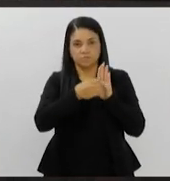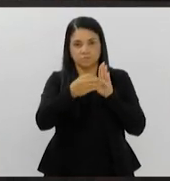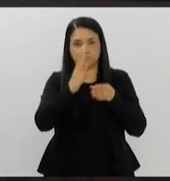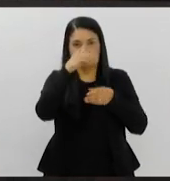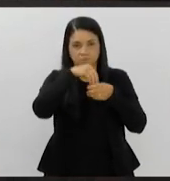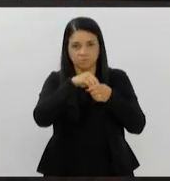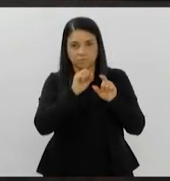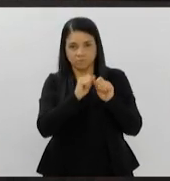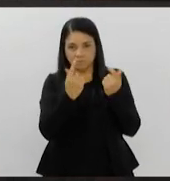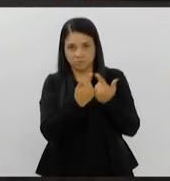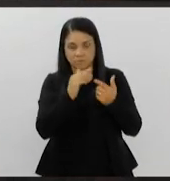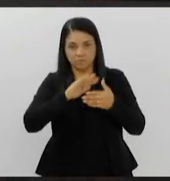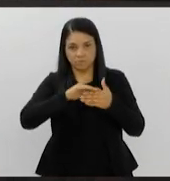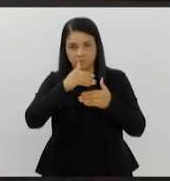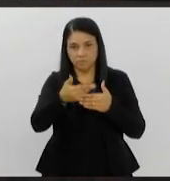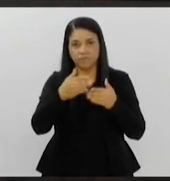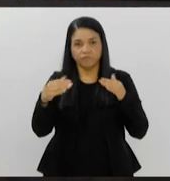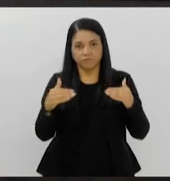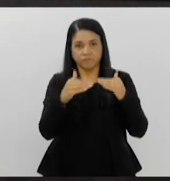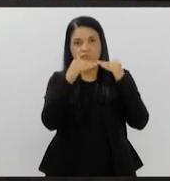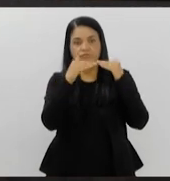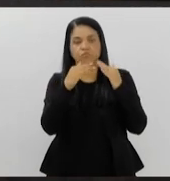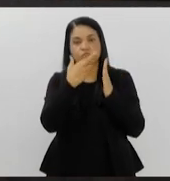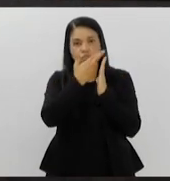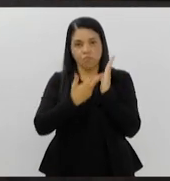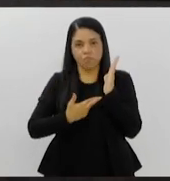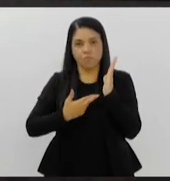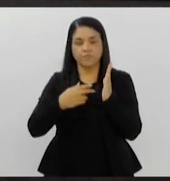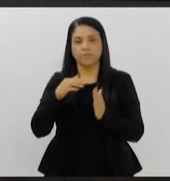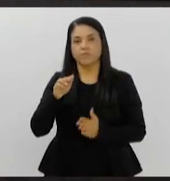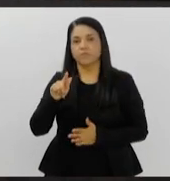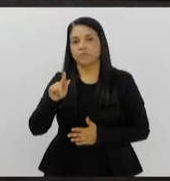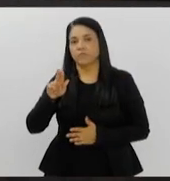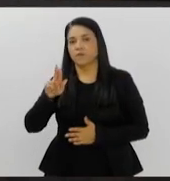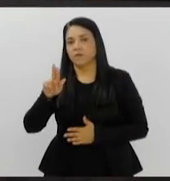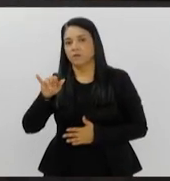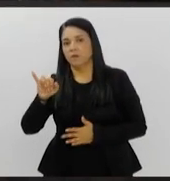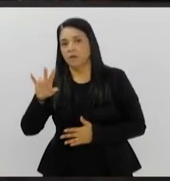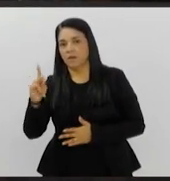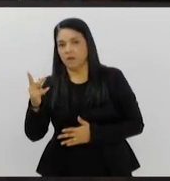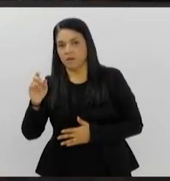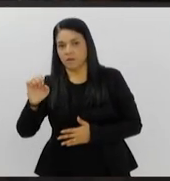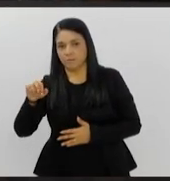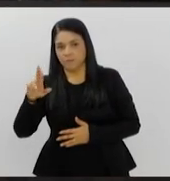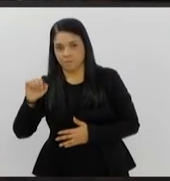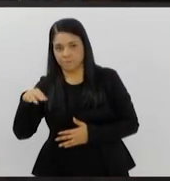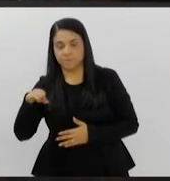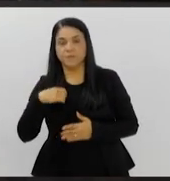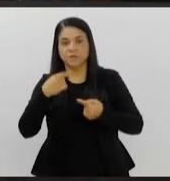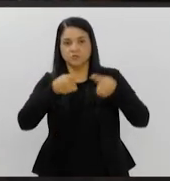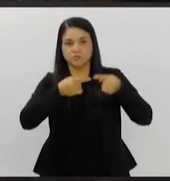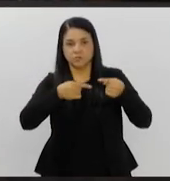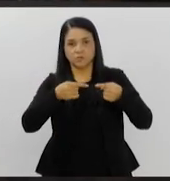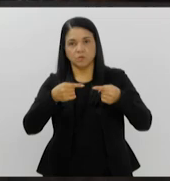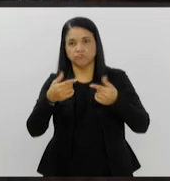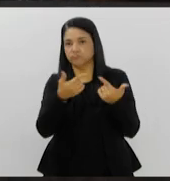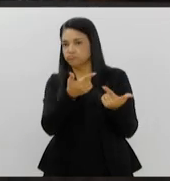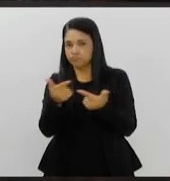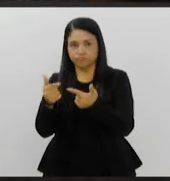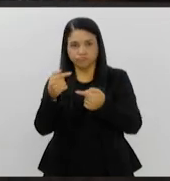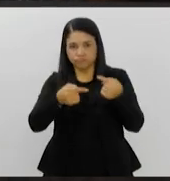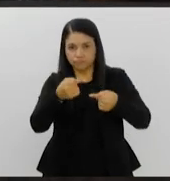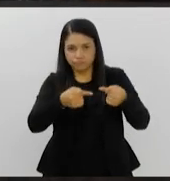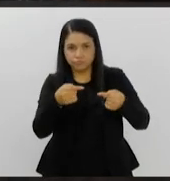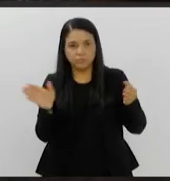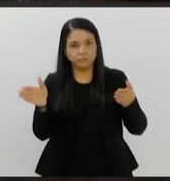proposição externa, favorável. Relator, deputado Guilherme Delaroli. Em discussão, não havendo quem queira